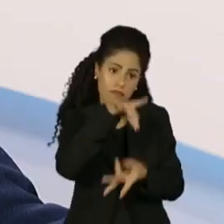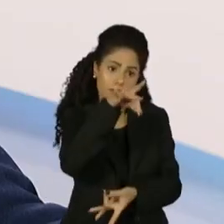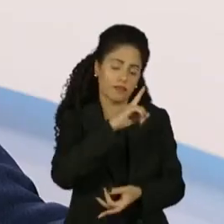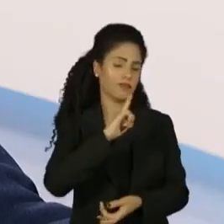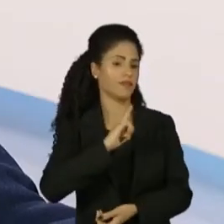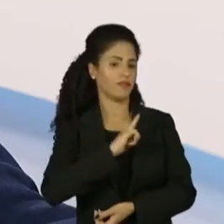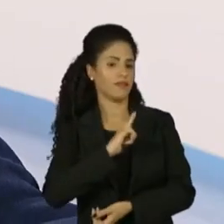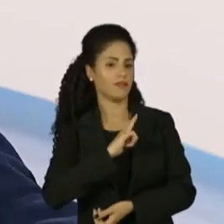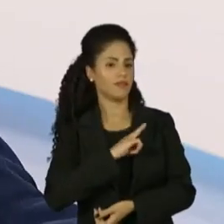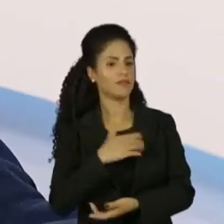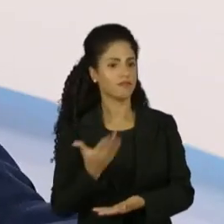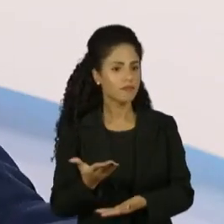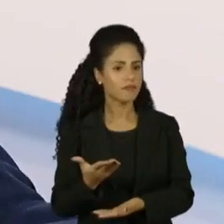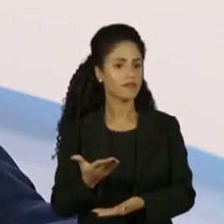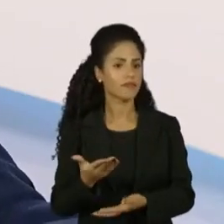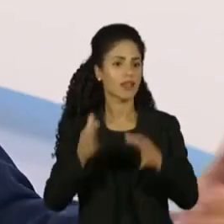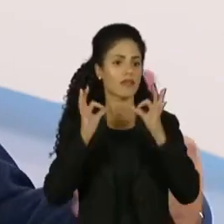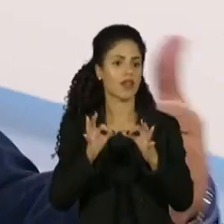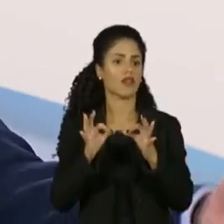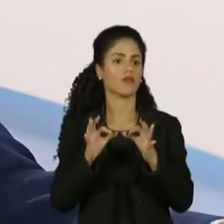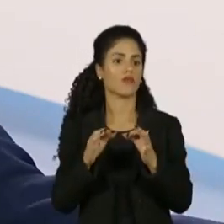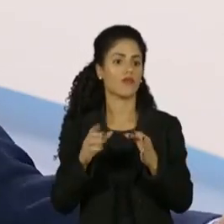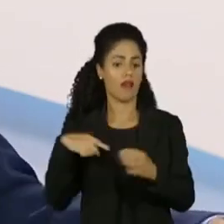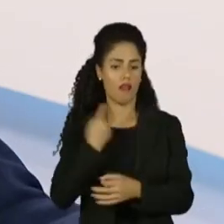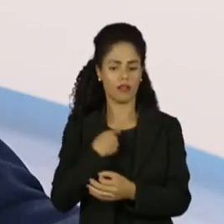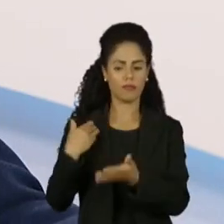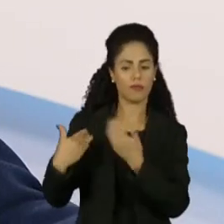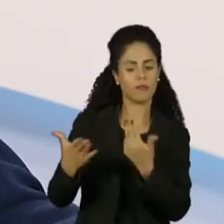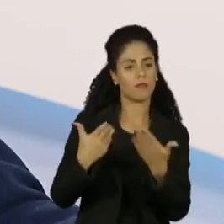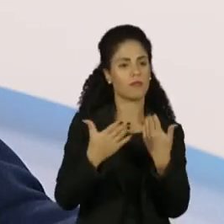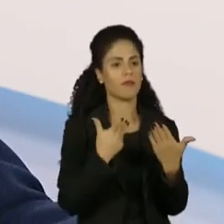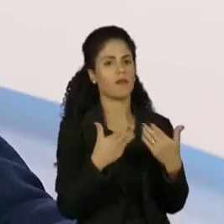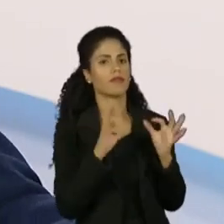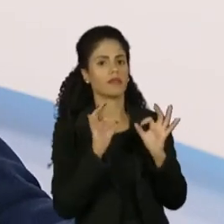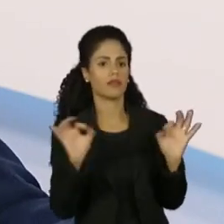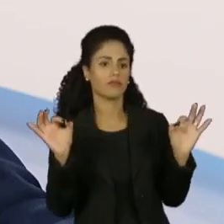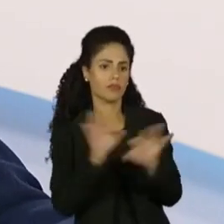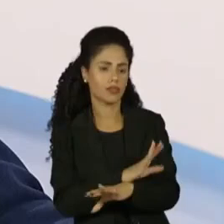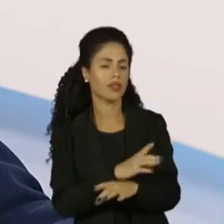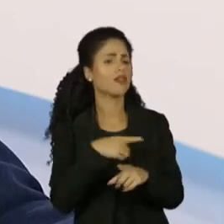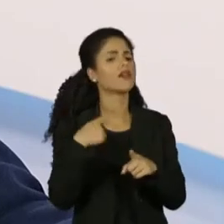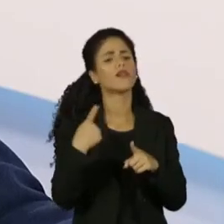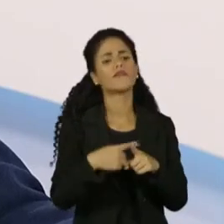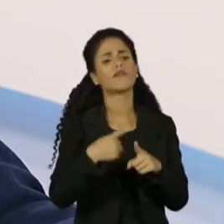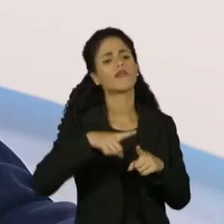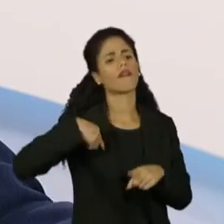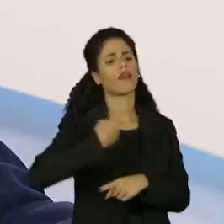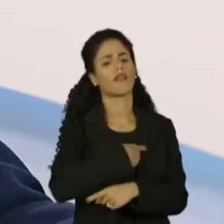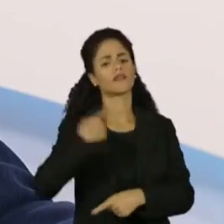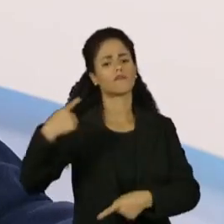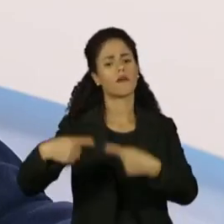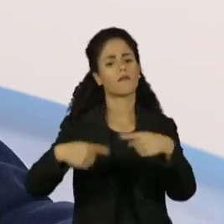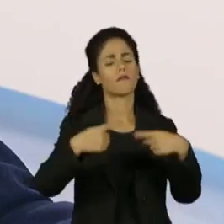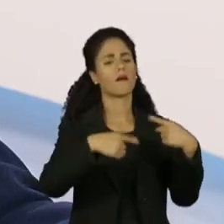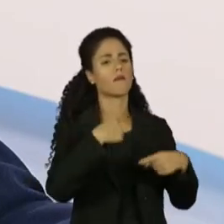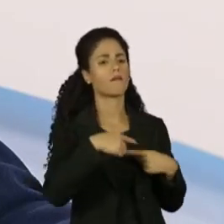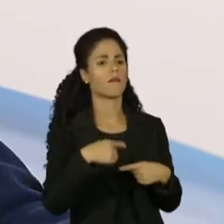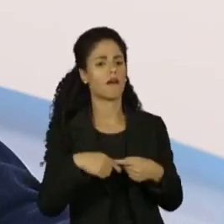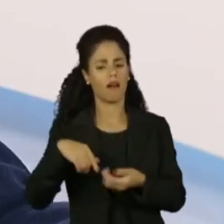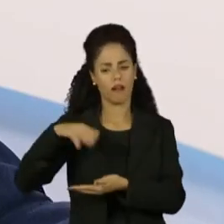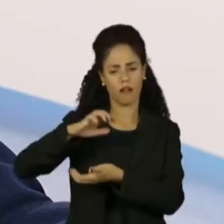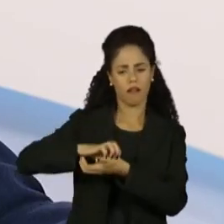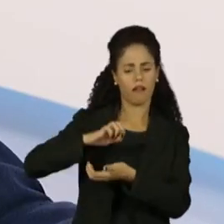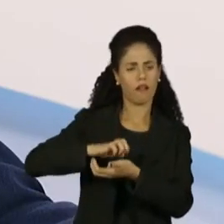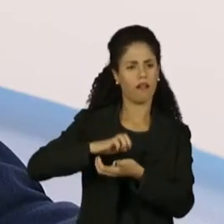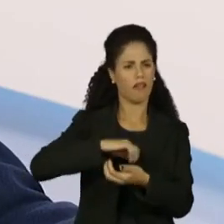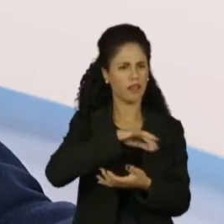democracia, ela se concretiza com a nossa conversa. Por que nós estamos discutindo o papel político do STF